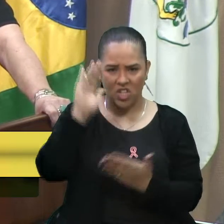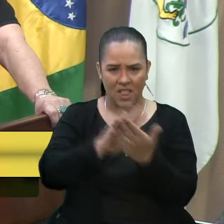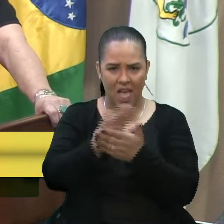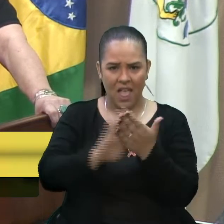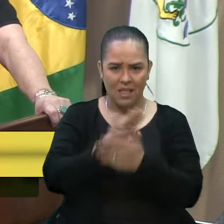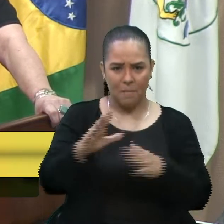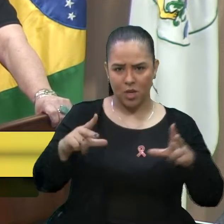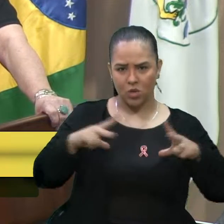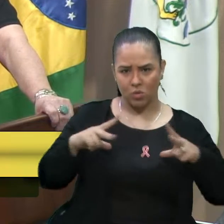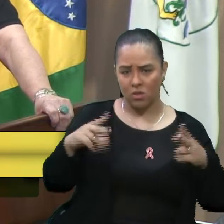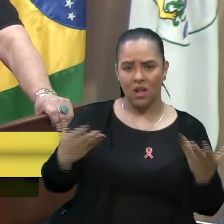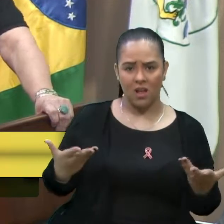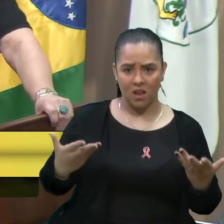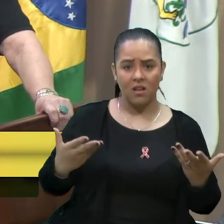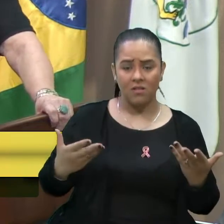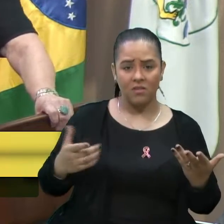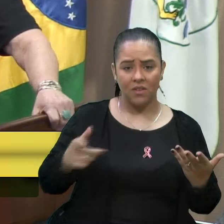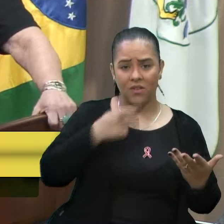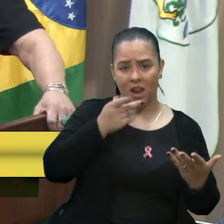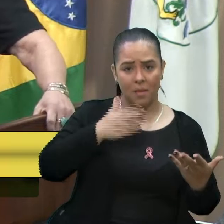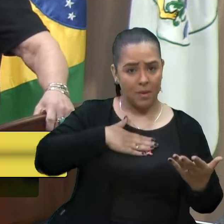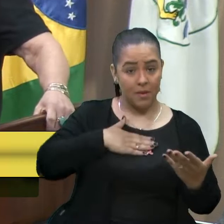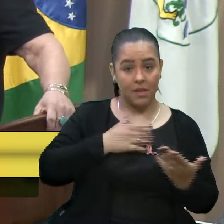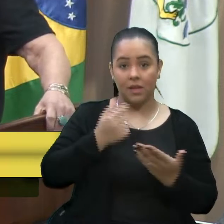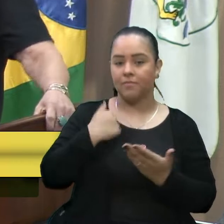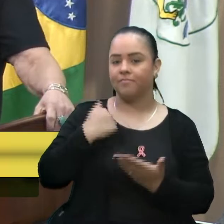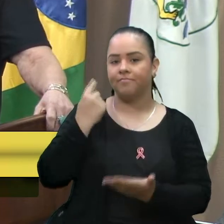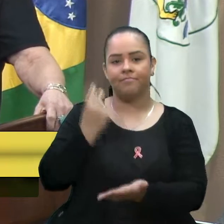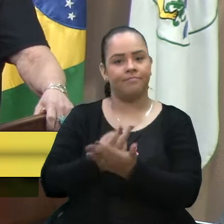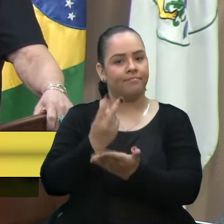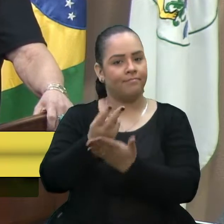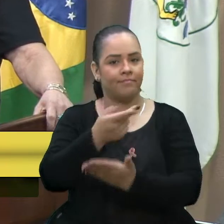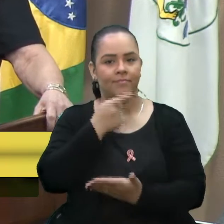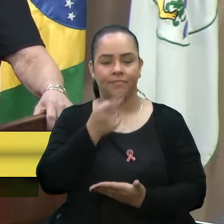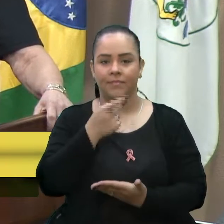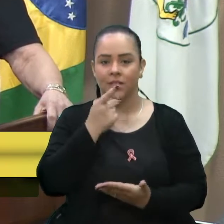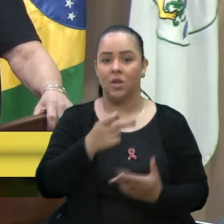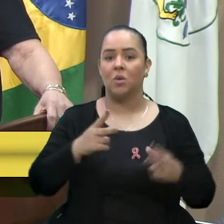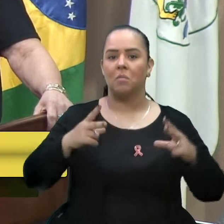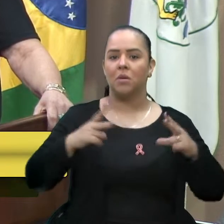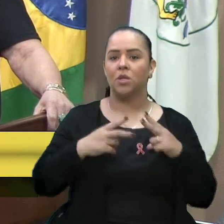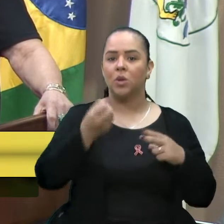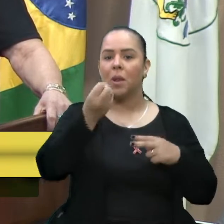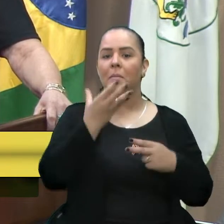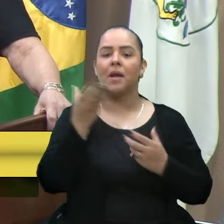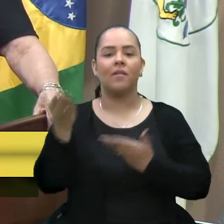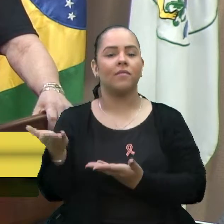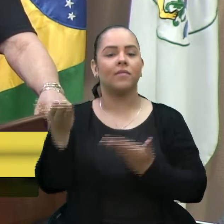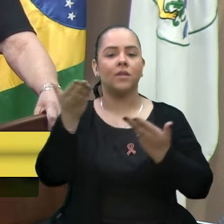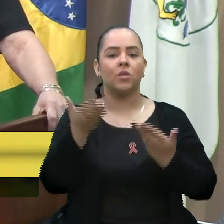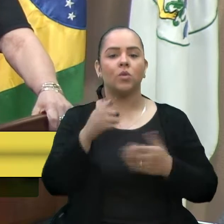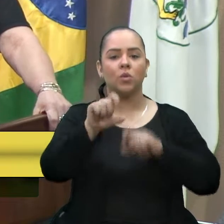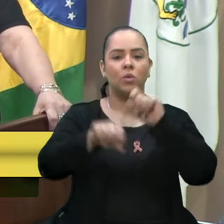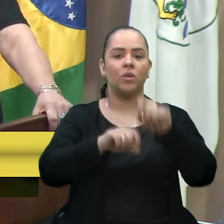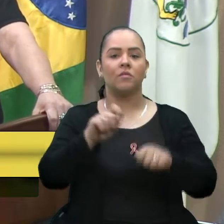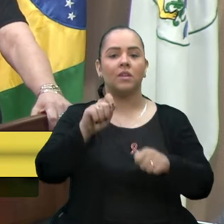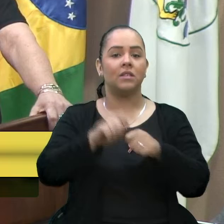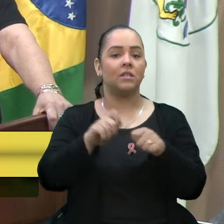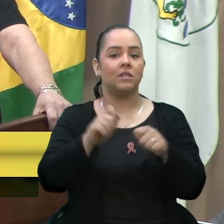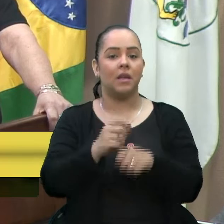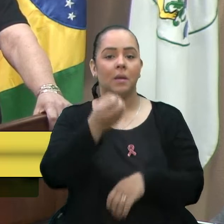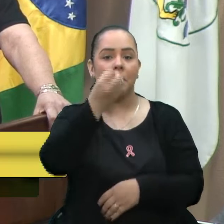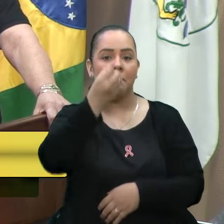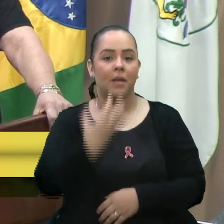privada. Quero dizer que eu sempre disse e repito aqui, a iniciativa privada é bem-vinda naquilo que ela faz e sabe fazer